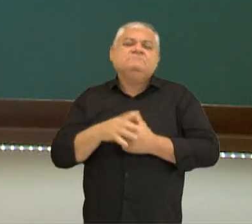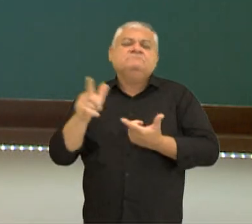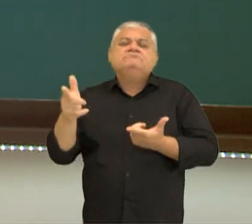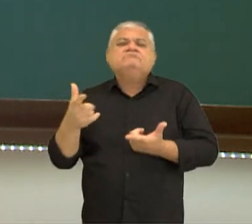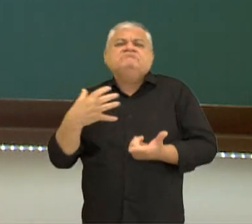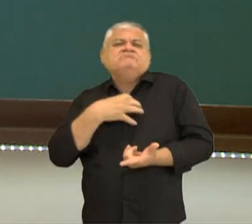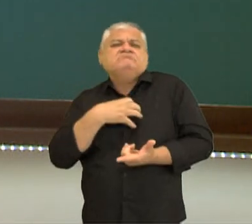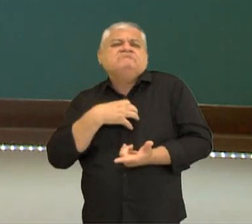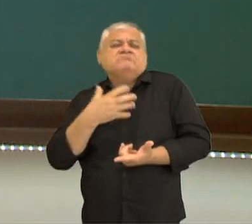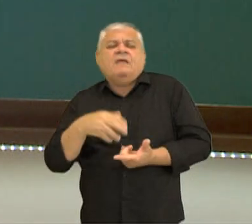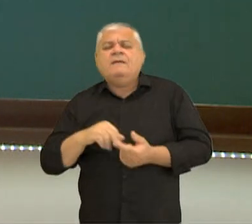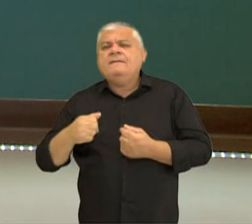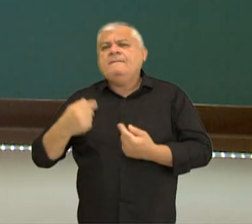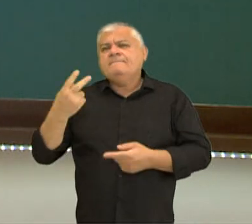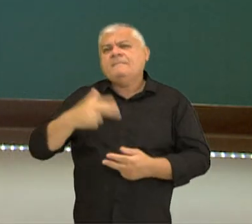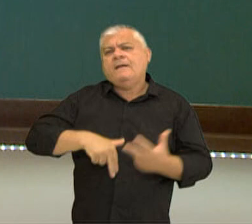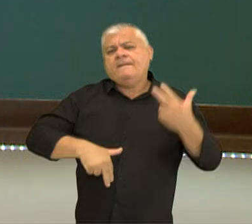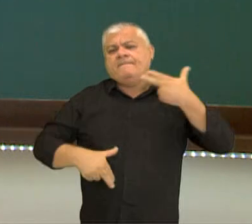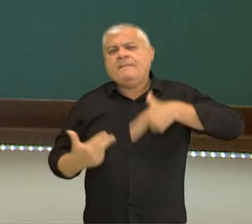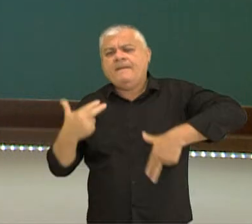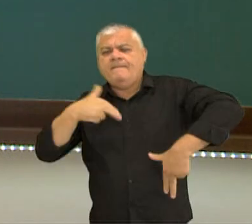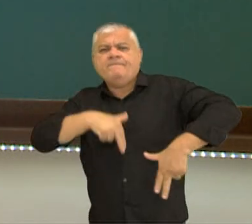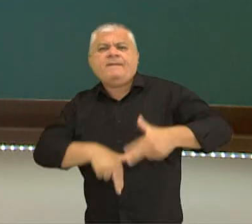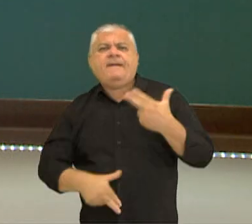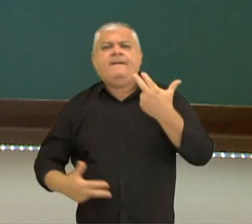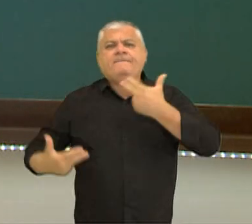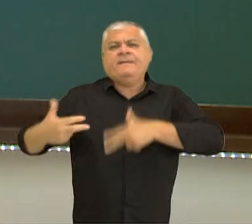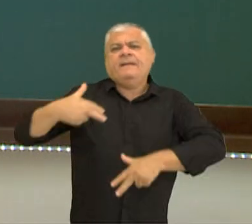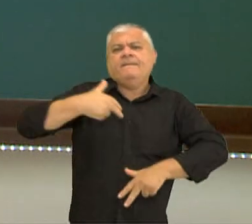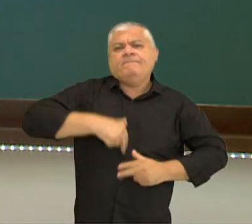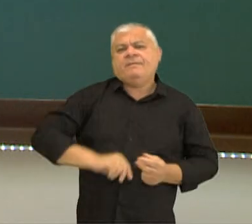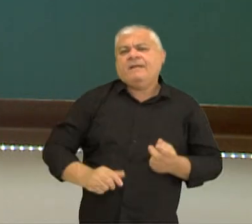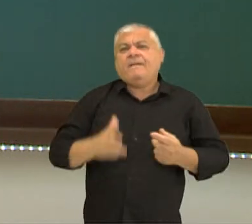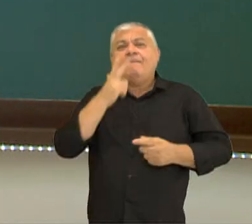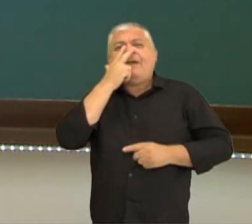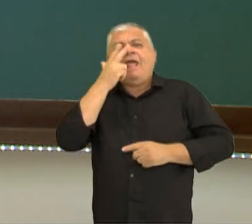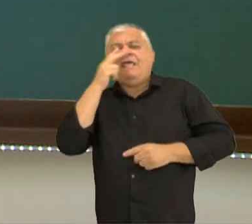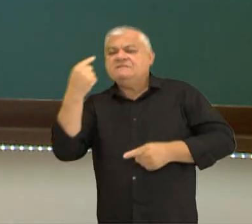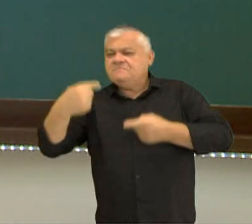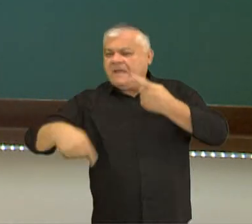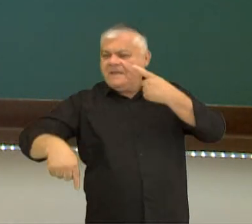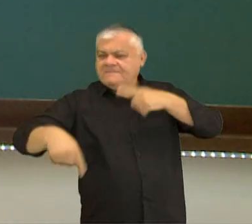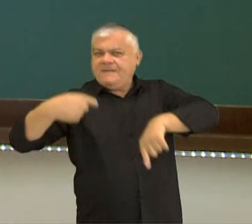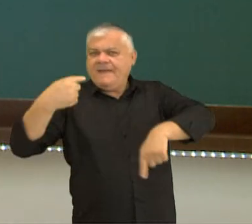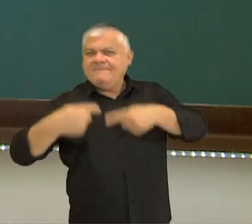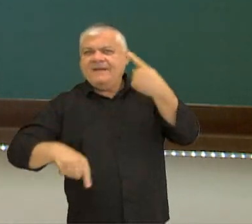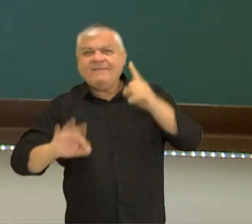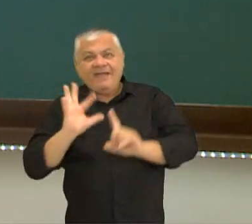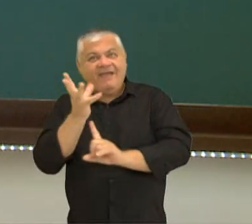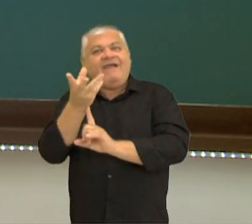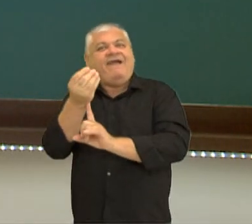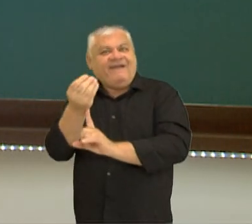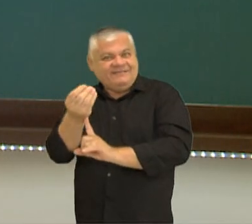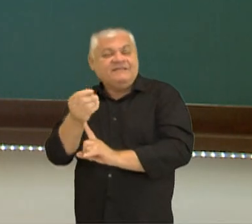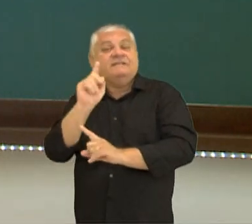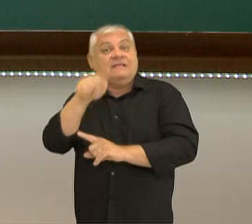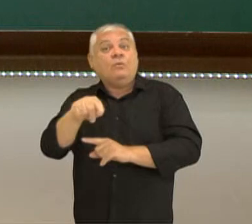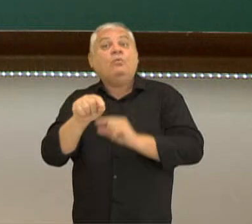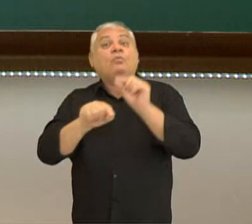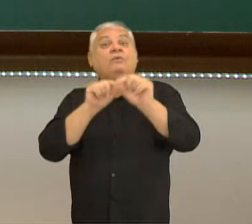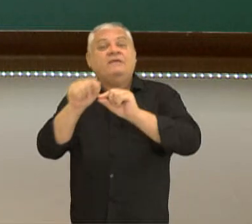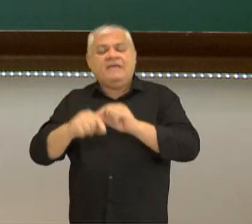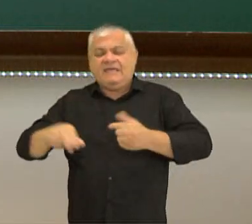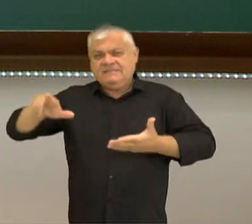forma de debate ali, de luta, disputa através do quê? Da arte. Então, envolve ali